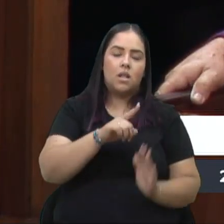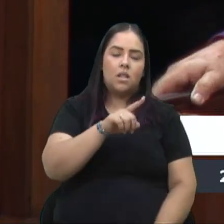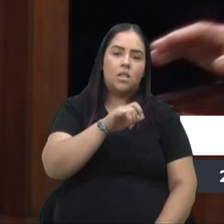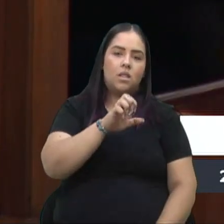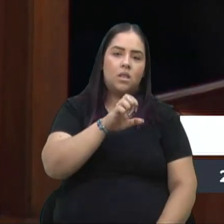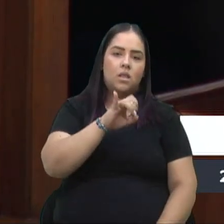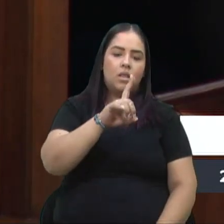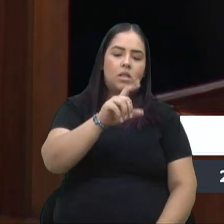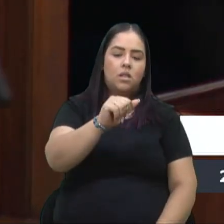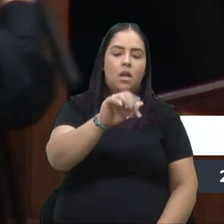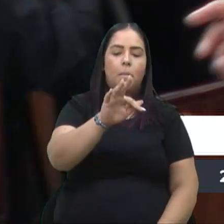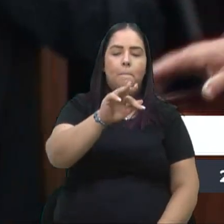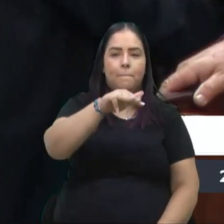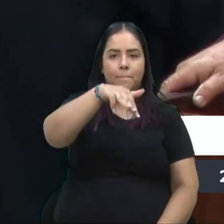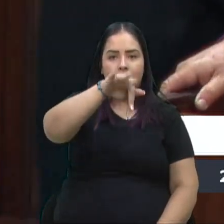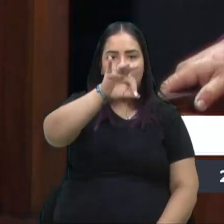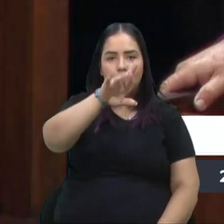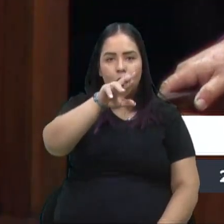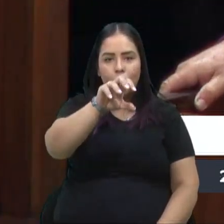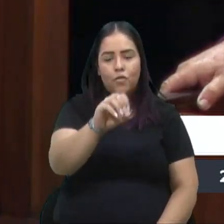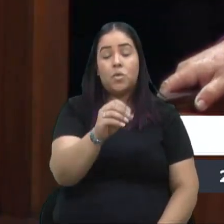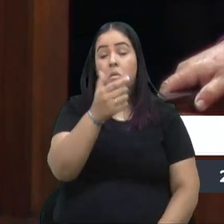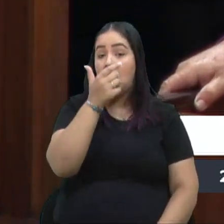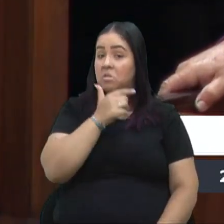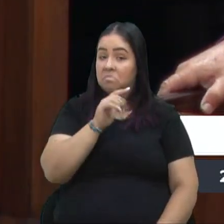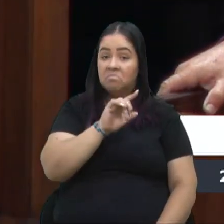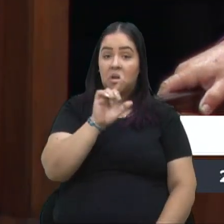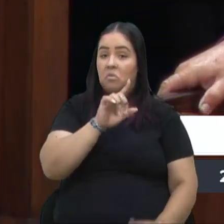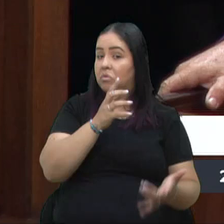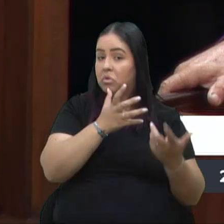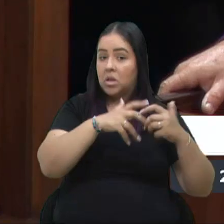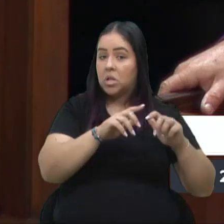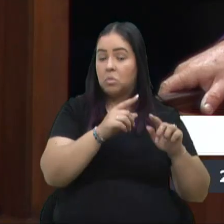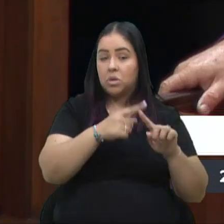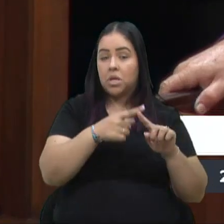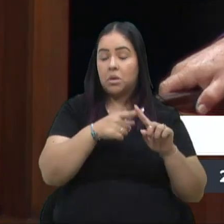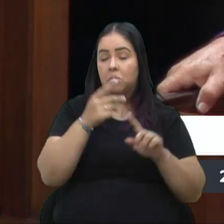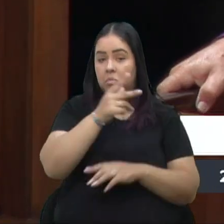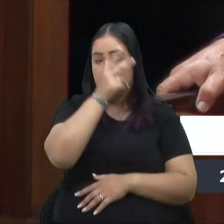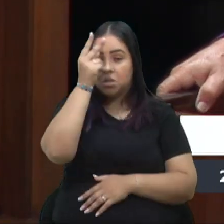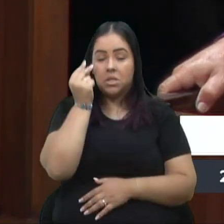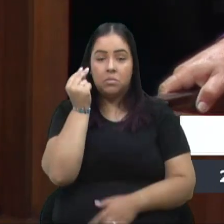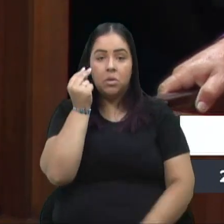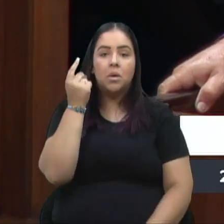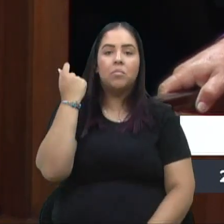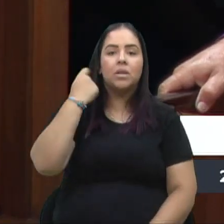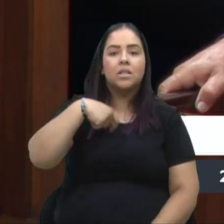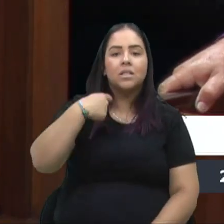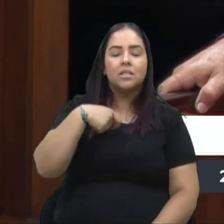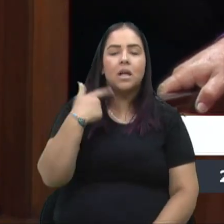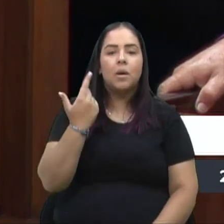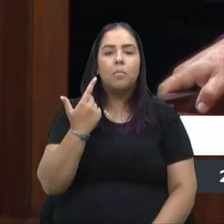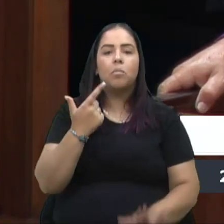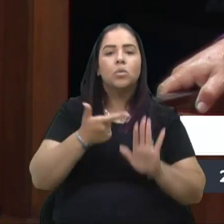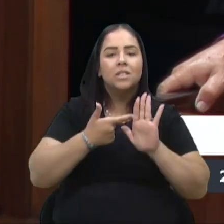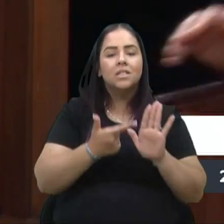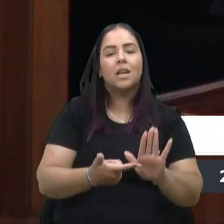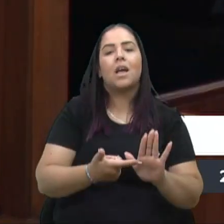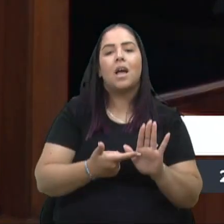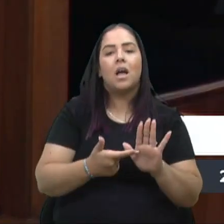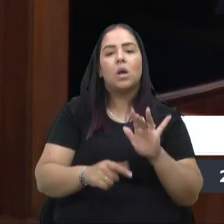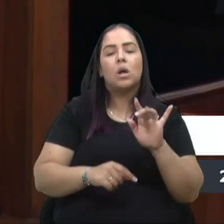a rede praticamente eu acho que não tá operando ainda porque o o município precisa mostrar do dinheiro público